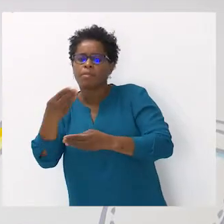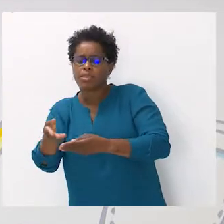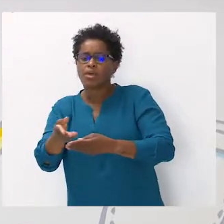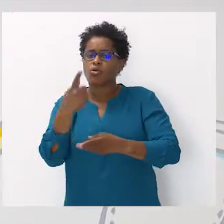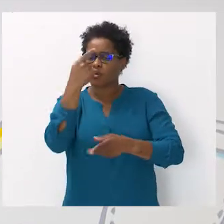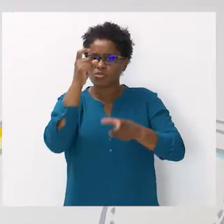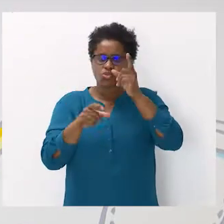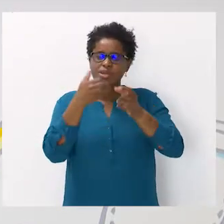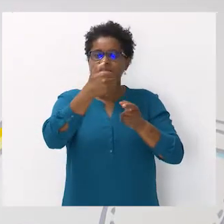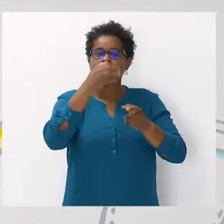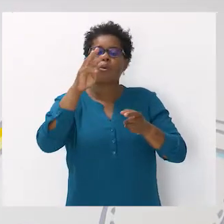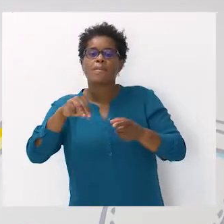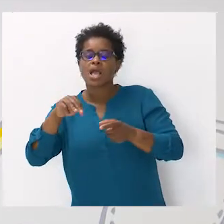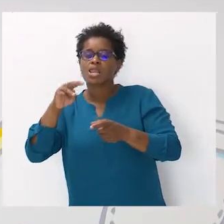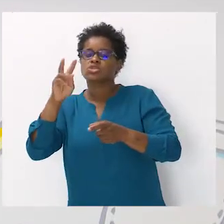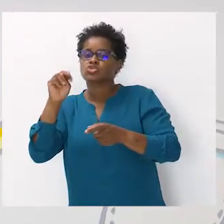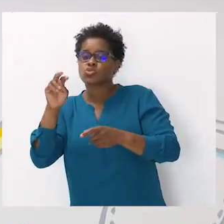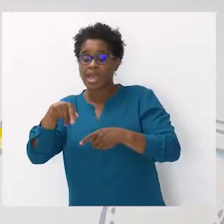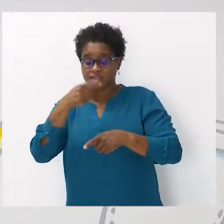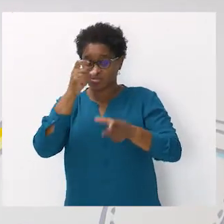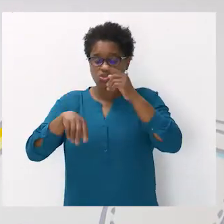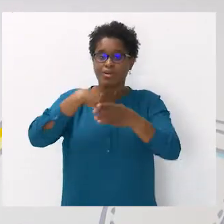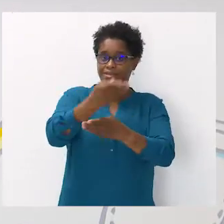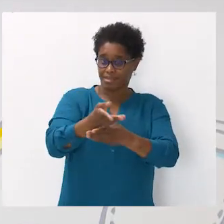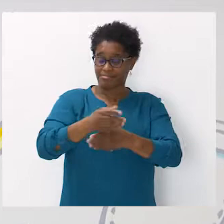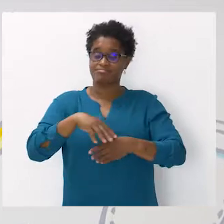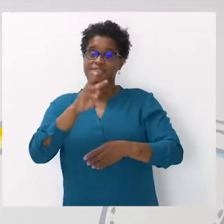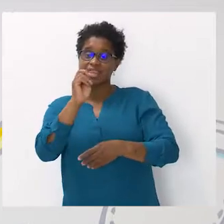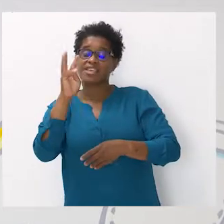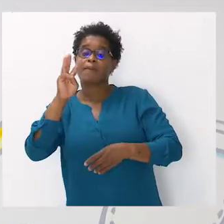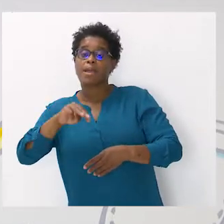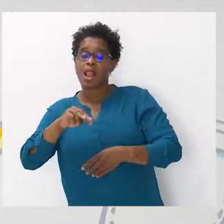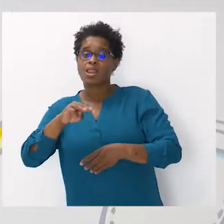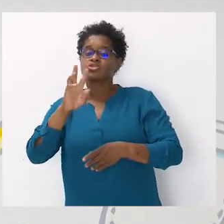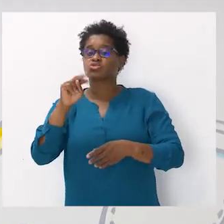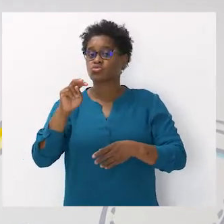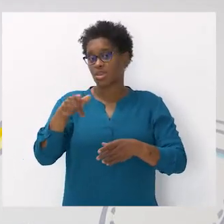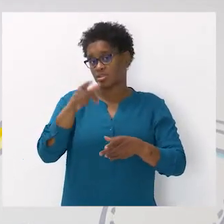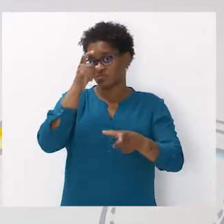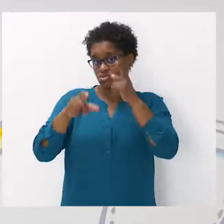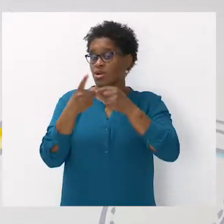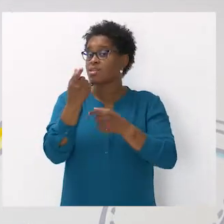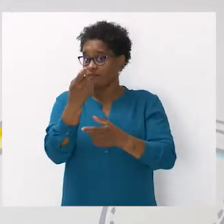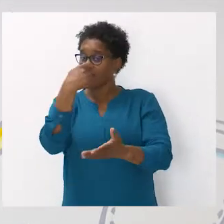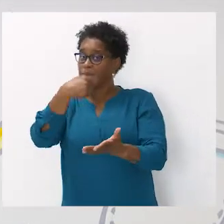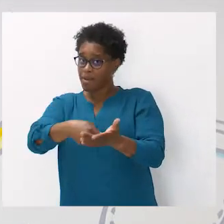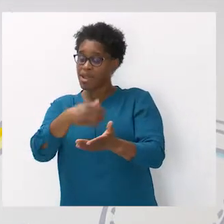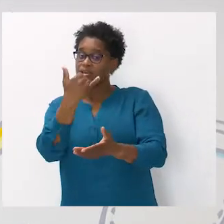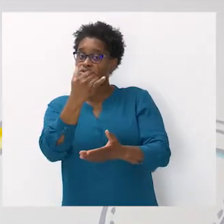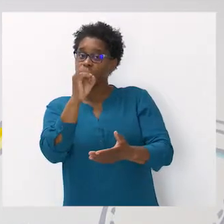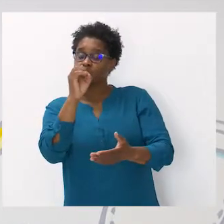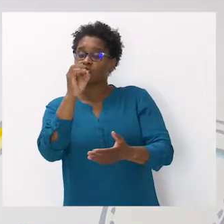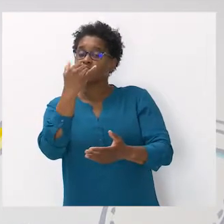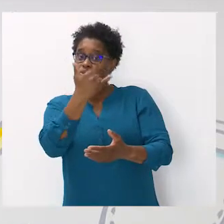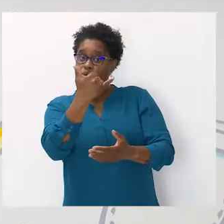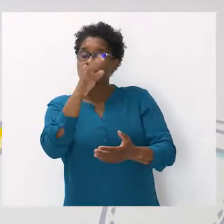escudos e esta pessoa me devolve apenas 3 mil escudos. Isto significa que essa pessoa ainda me deve 2